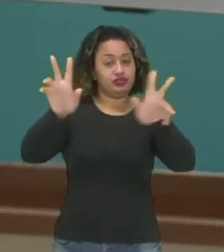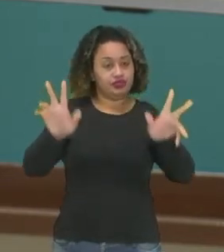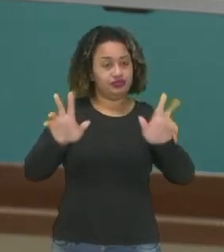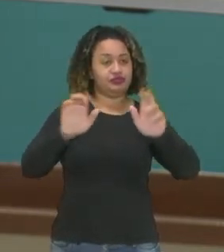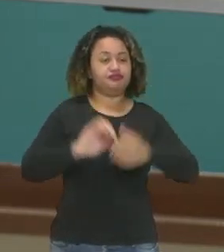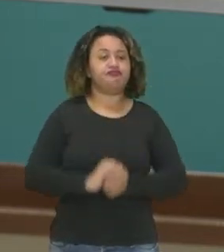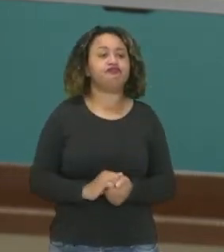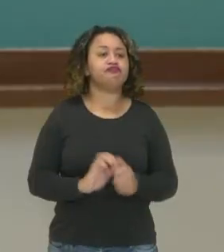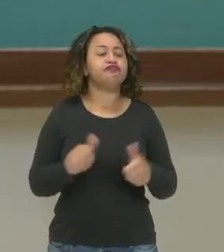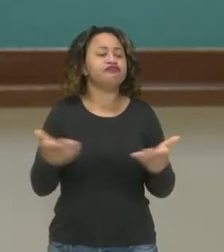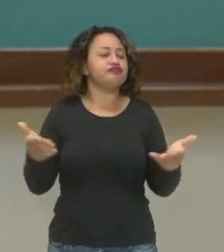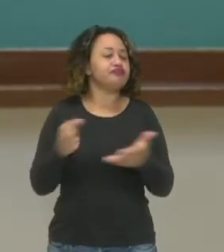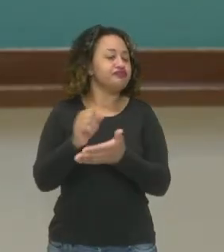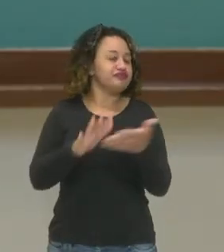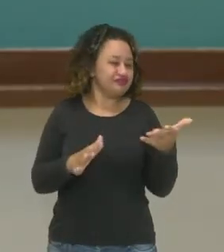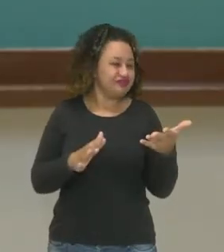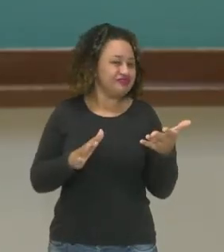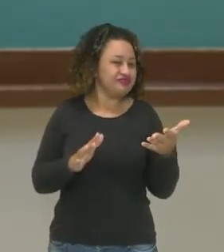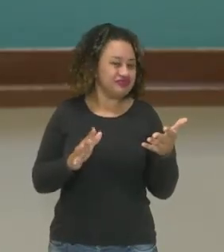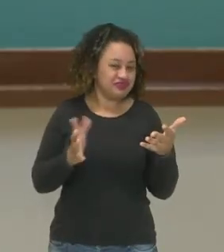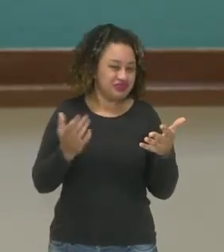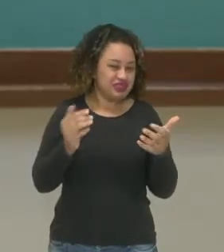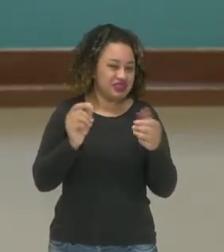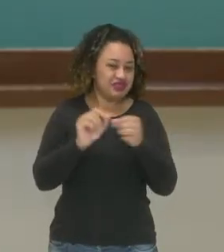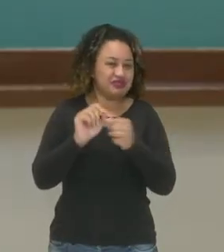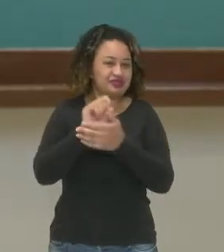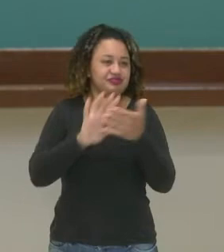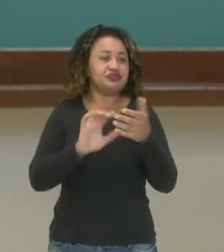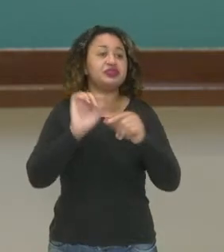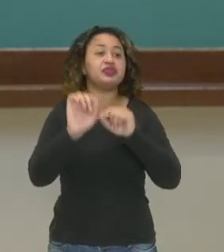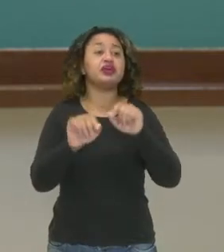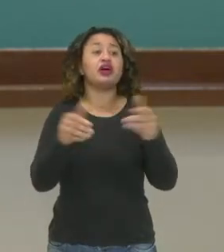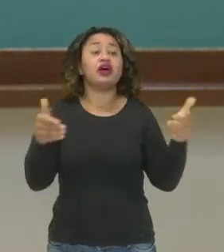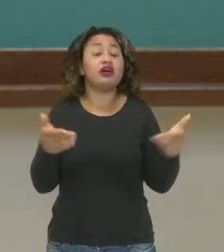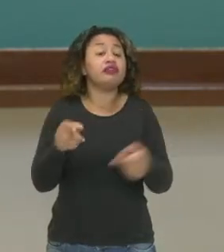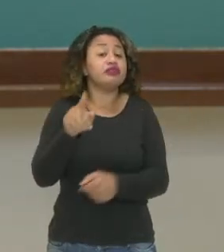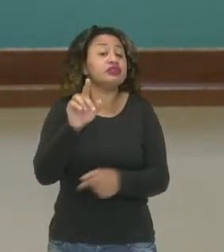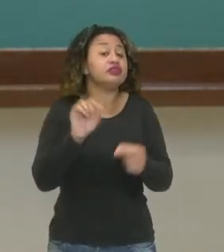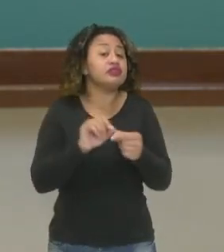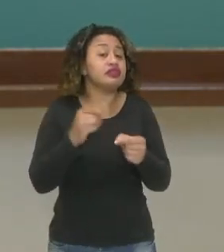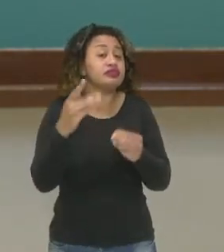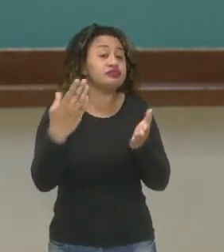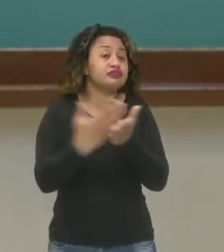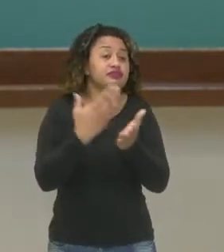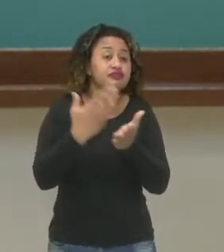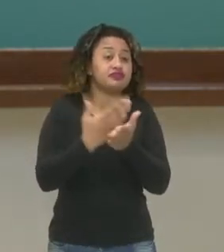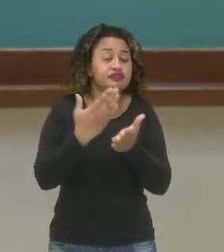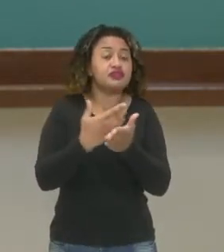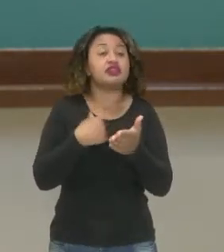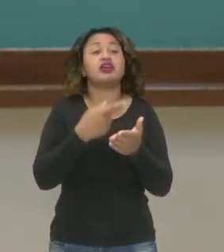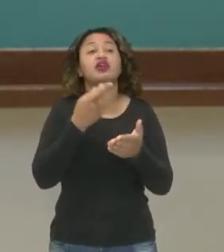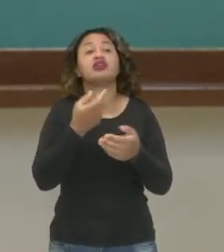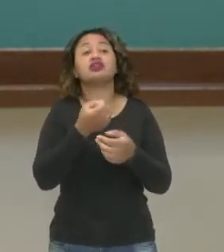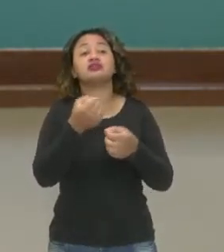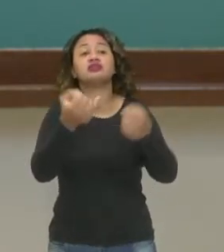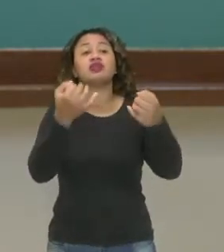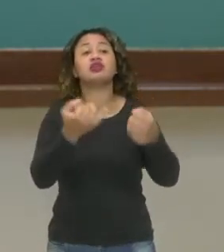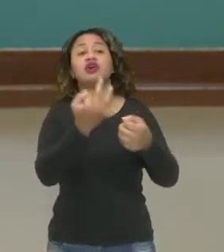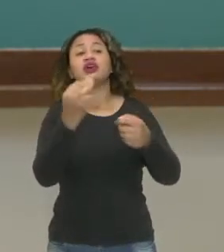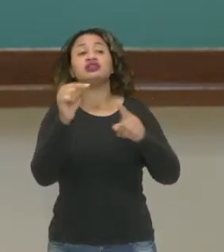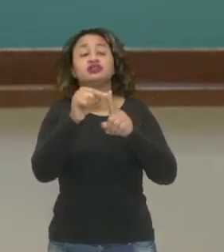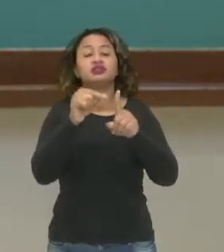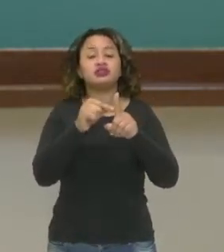Então vamos fazer uma atividadezinha aqui junto comigo, né? Olha lá, agora é com você. No seu caderno, cite os tipos de